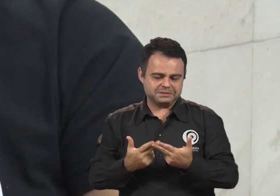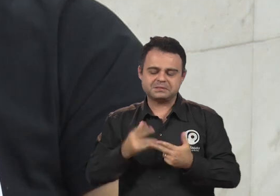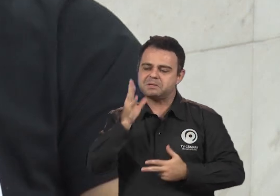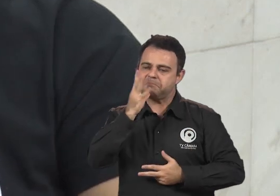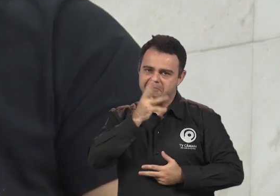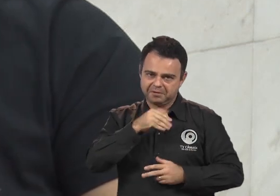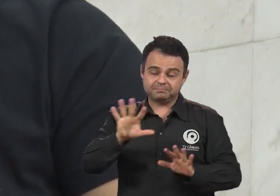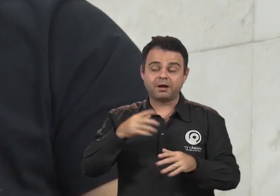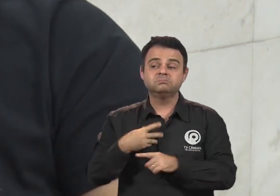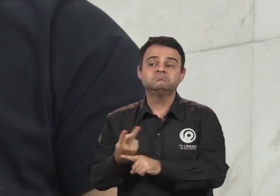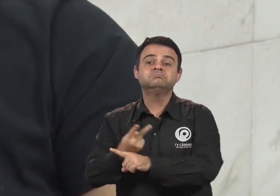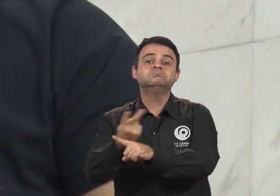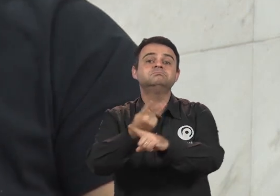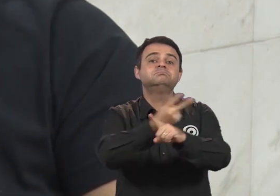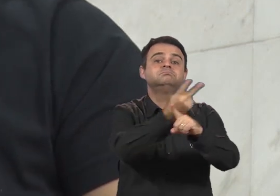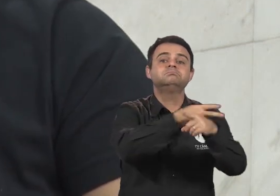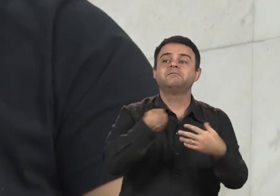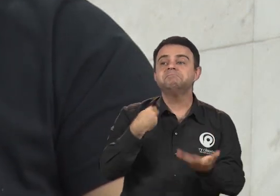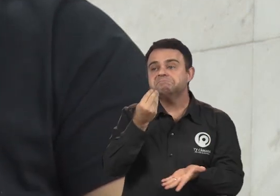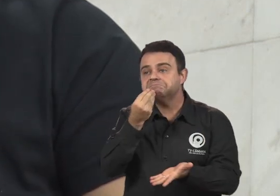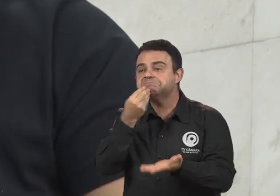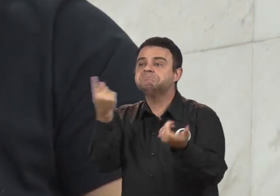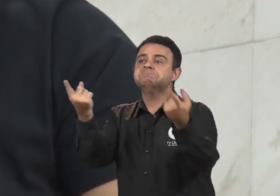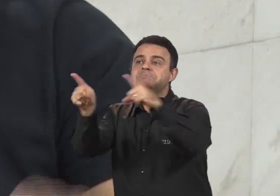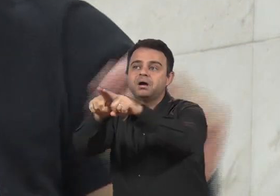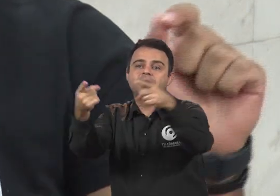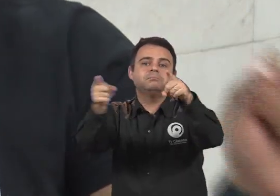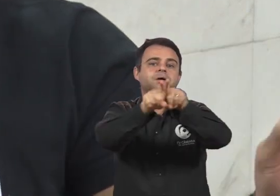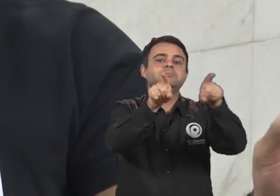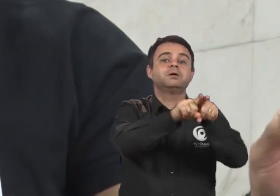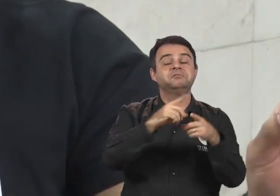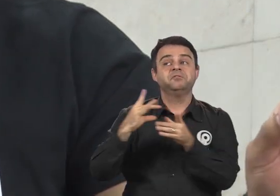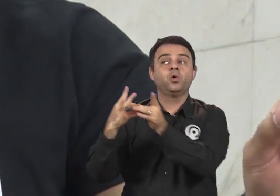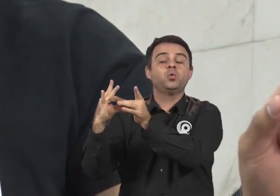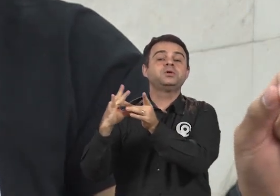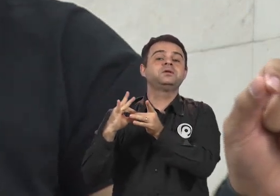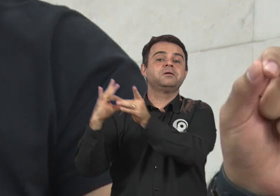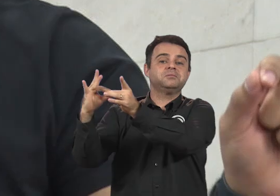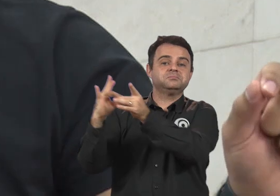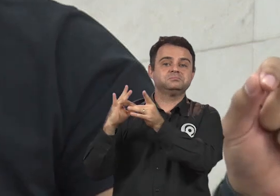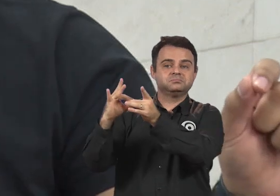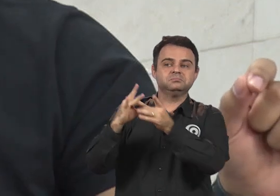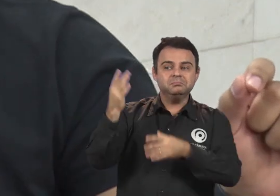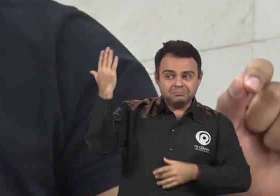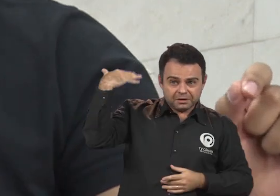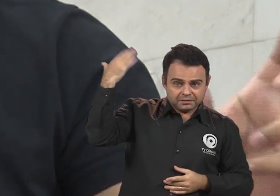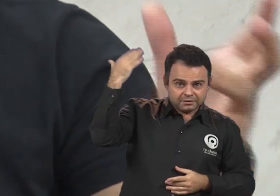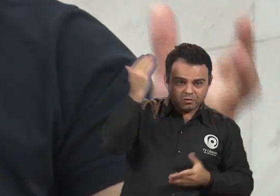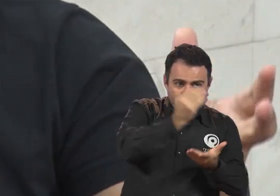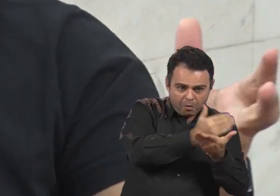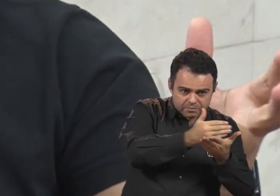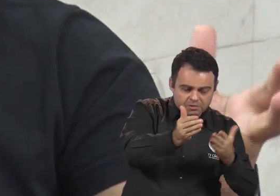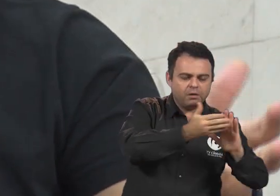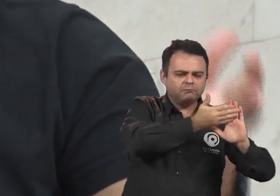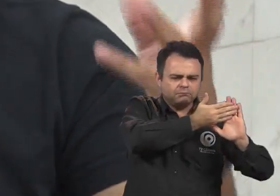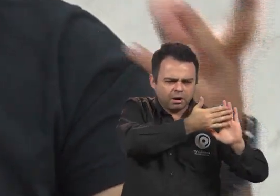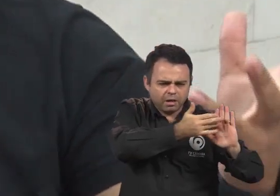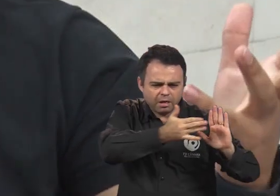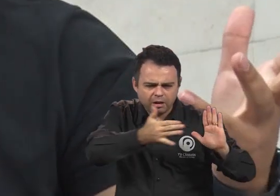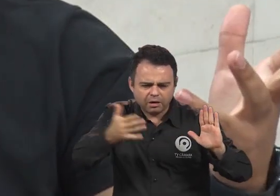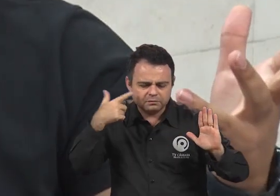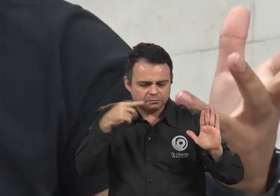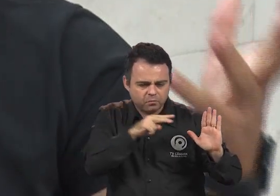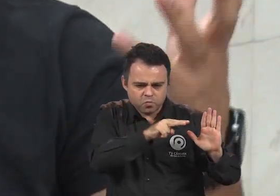é buscar essa união para que, quando nós olharmos de onde nós começamos e onde nós paramos, nós possamos olhar e falar,